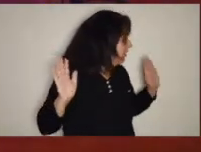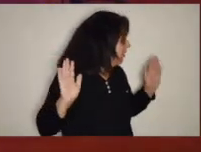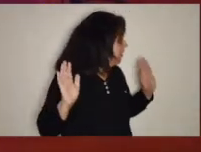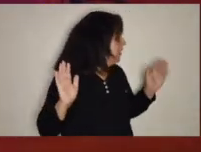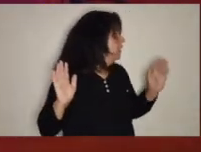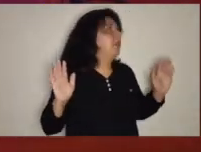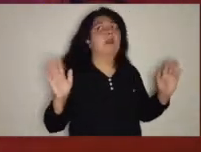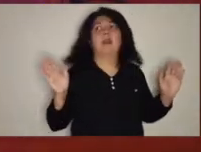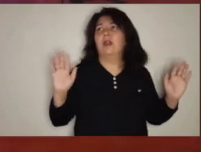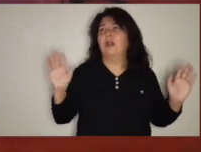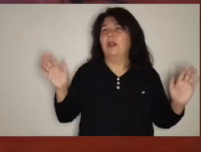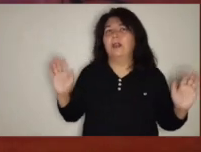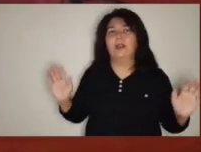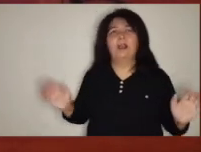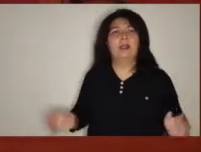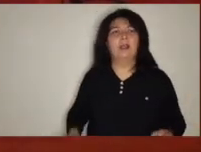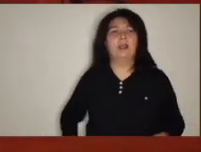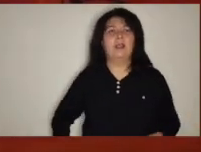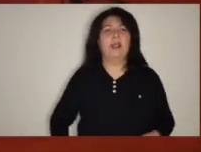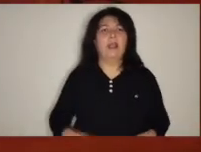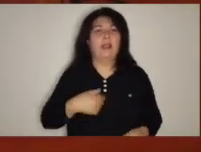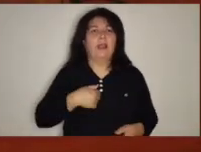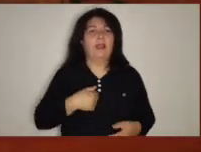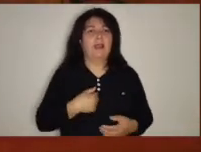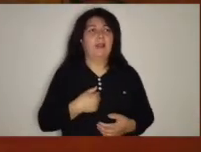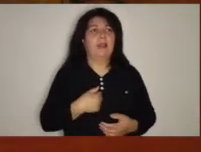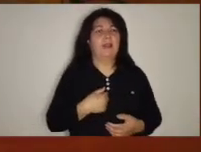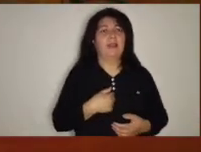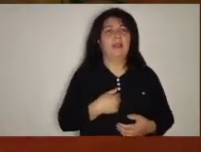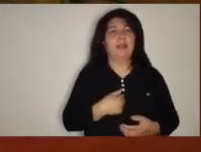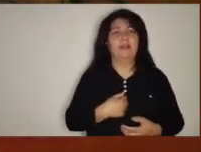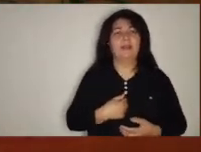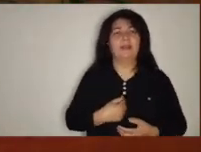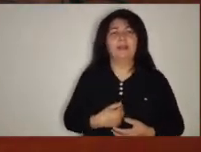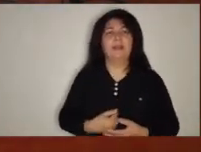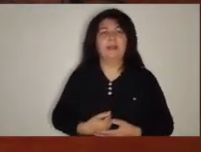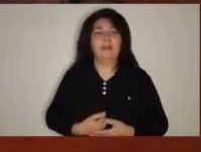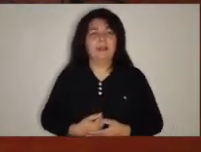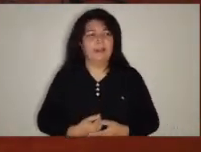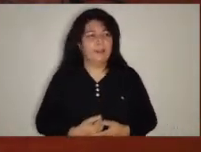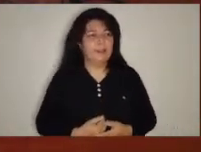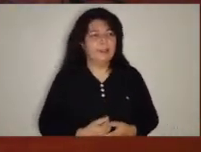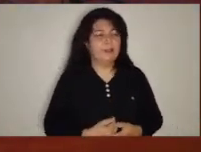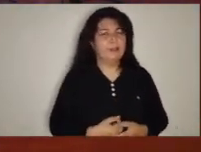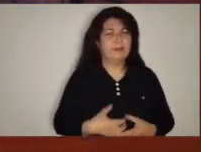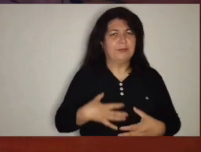E eu me despedi dos meus pais.